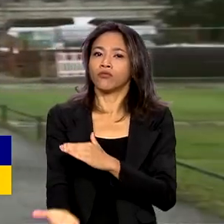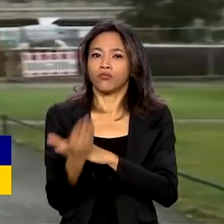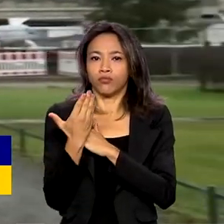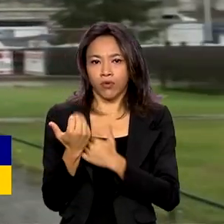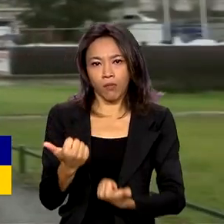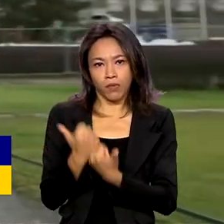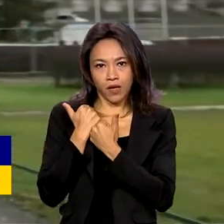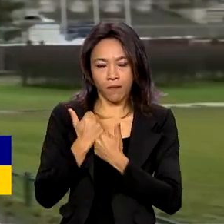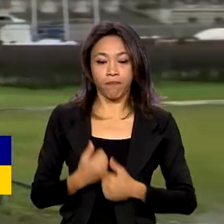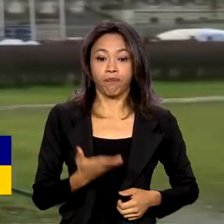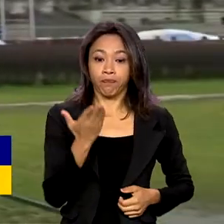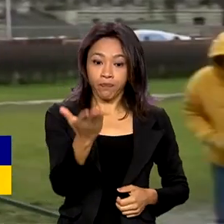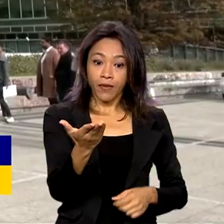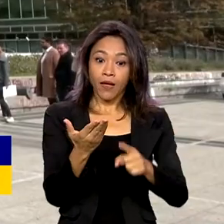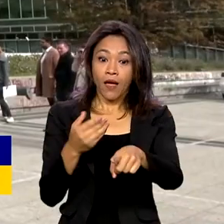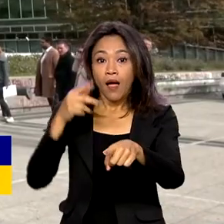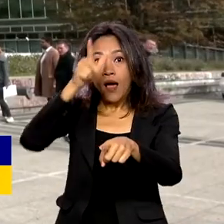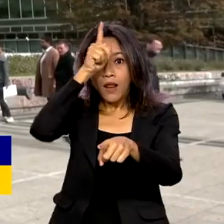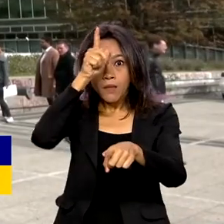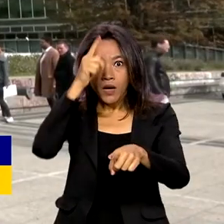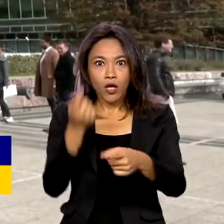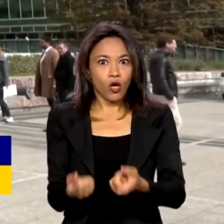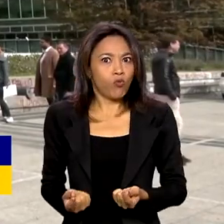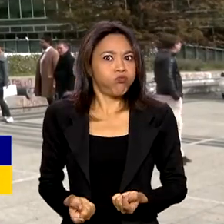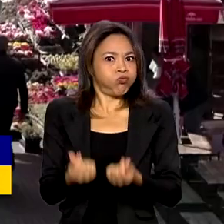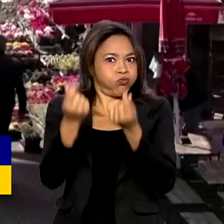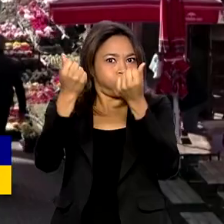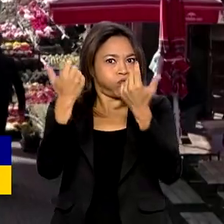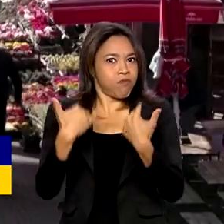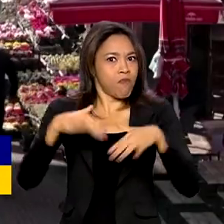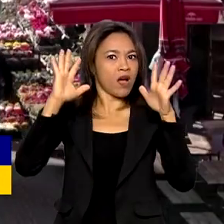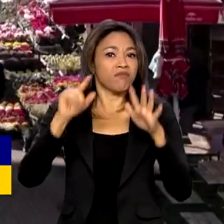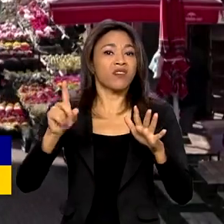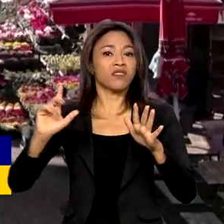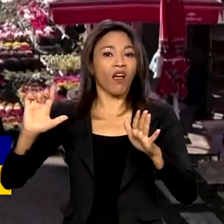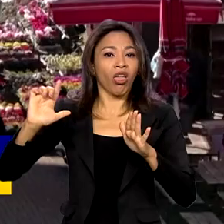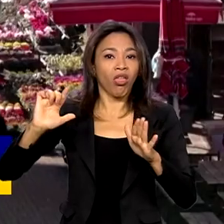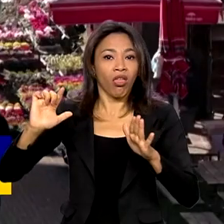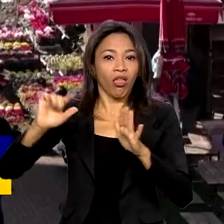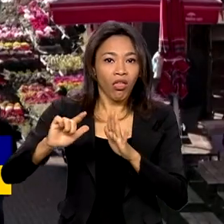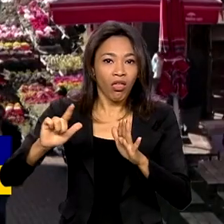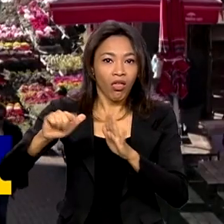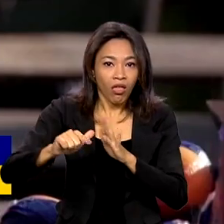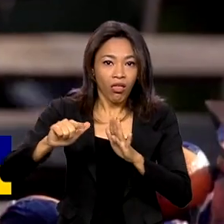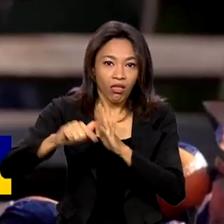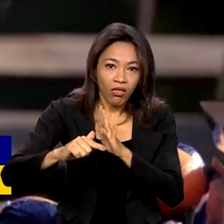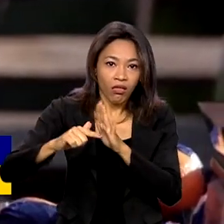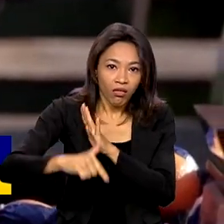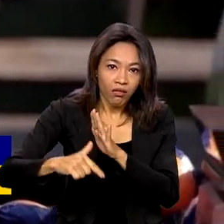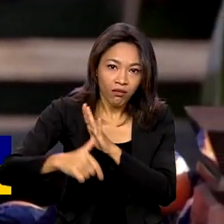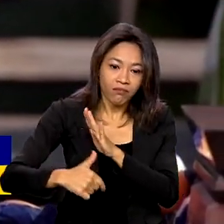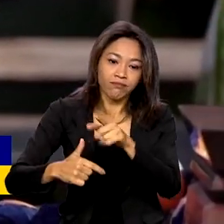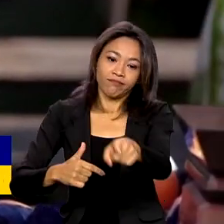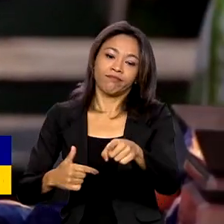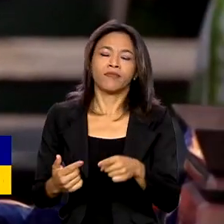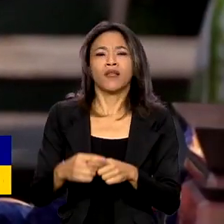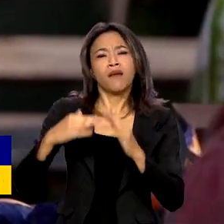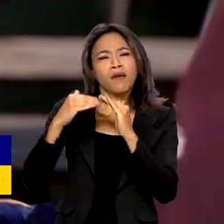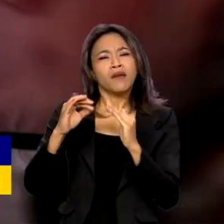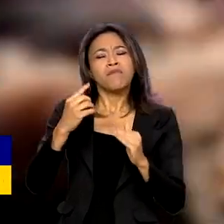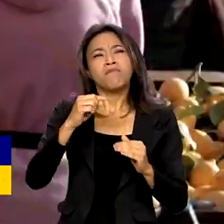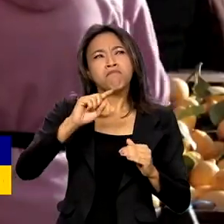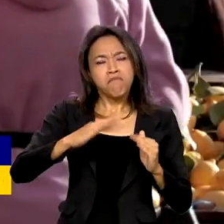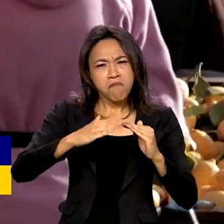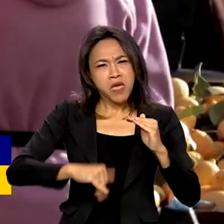Alemanha é o país mais rico, a locomotiva econômica da Europa, mas está andando para trás, encolhendo em recessão. Menos 0,4% esse